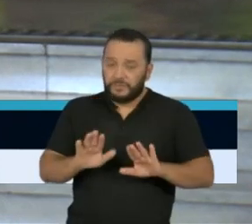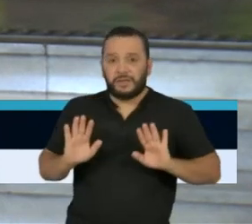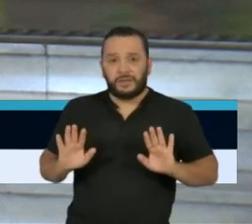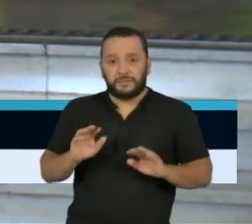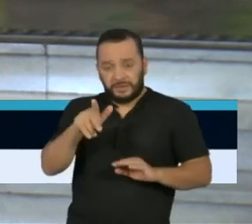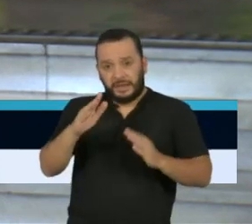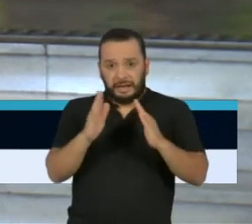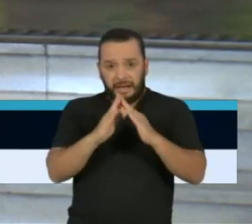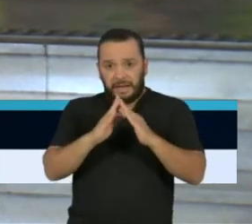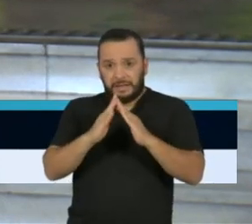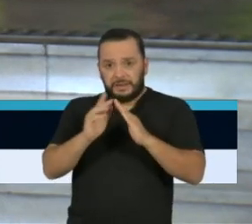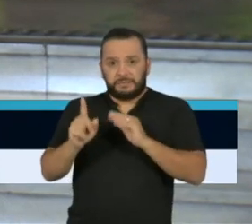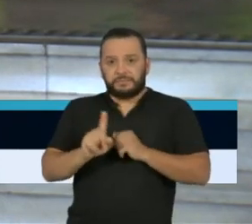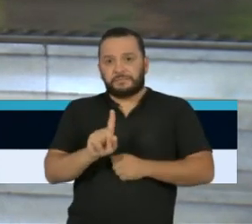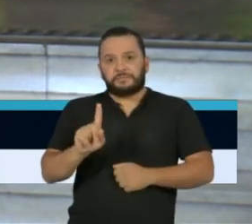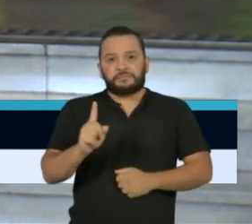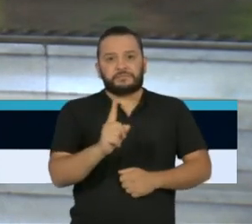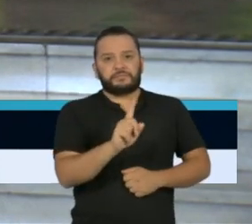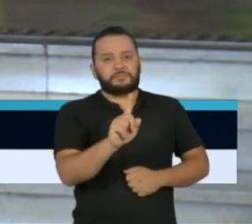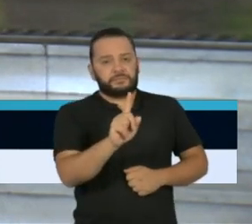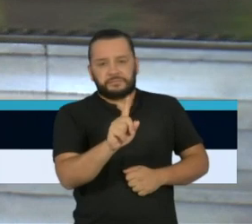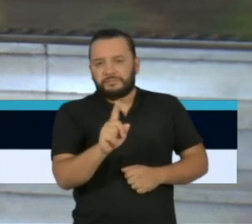de casa, por uma não